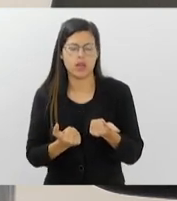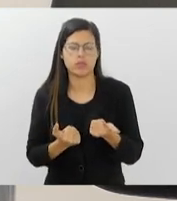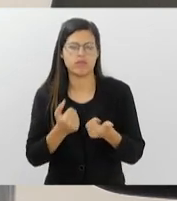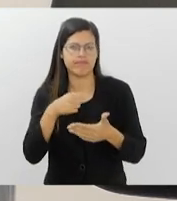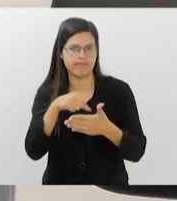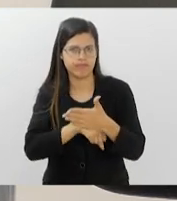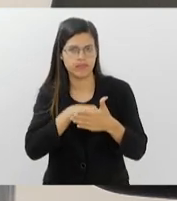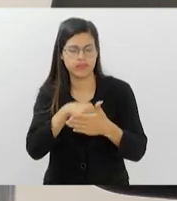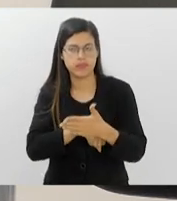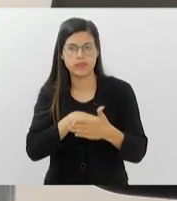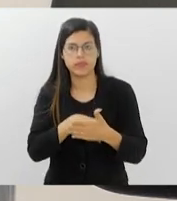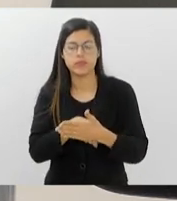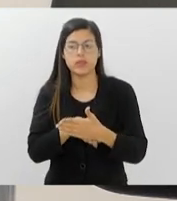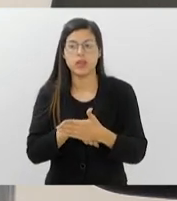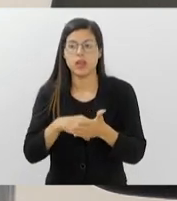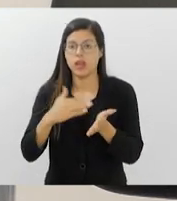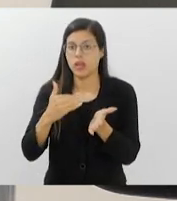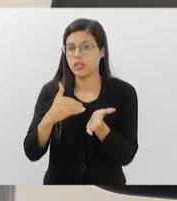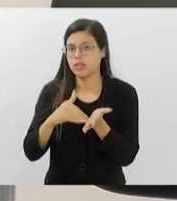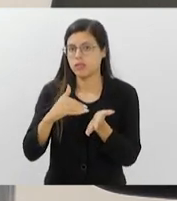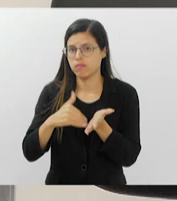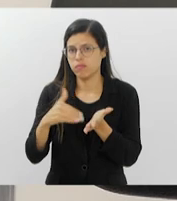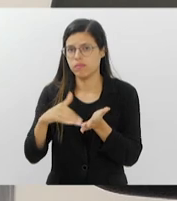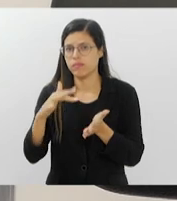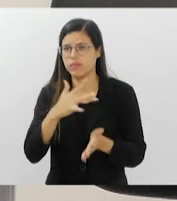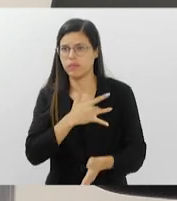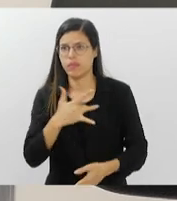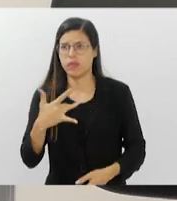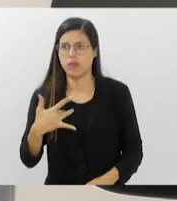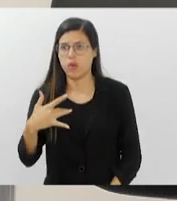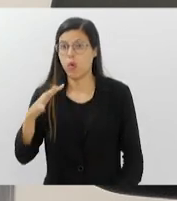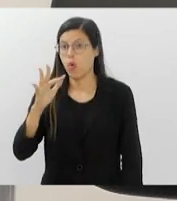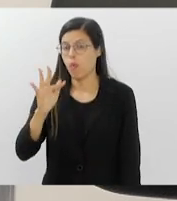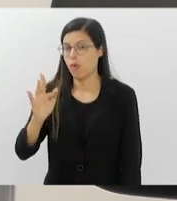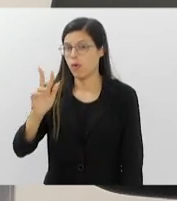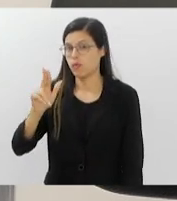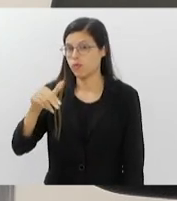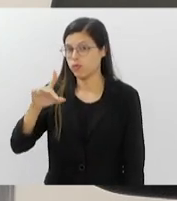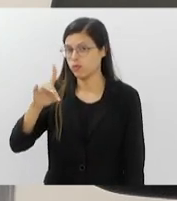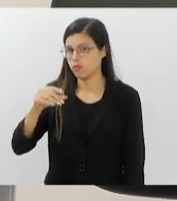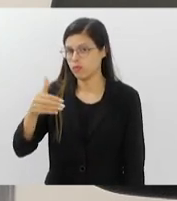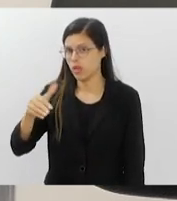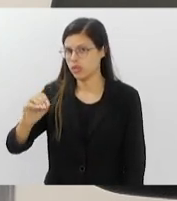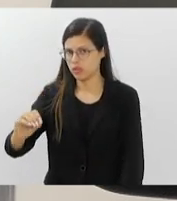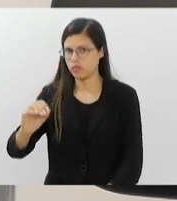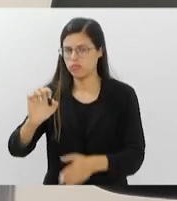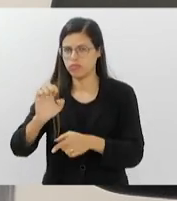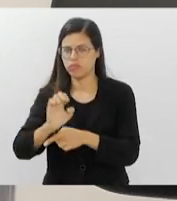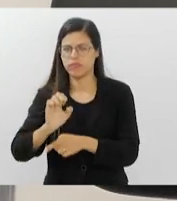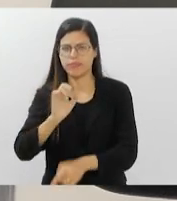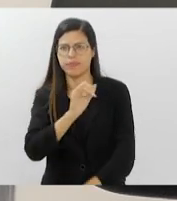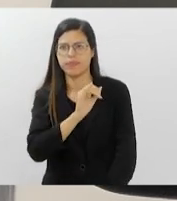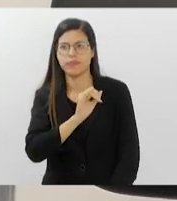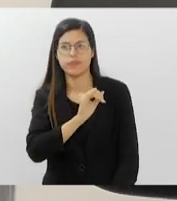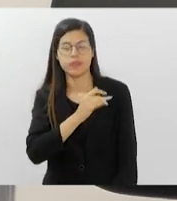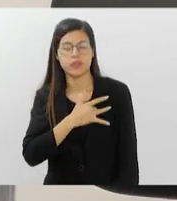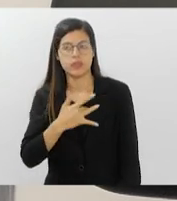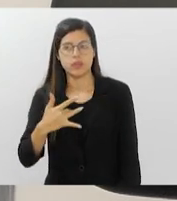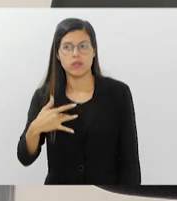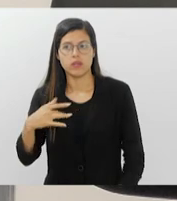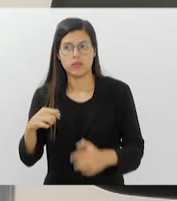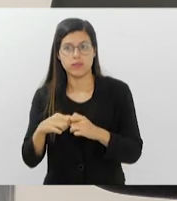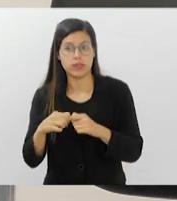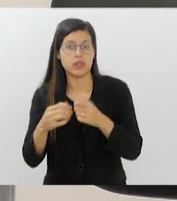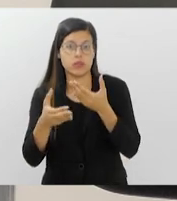que tanto a Secretaria de Saúde quanto a fundação Estadual de Saúde fizesse concurso